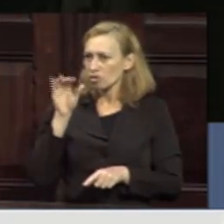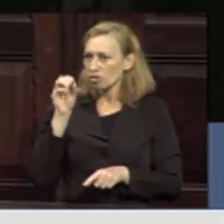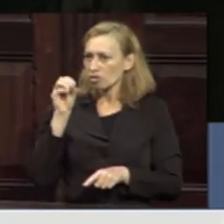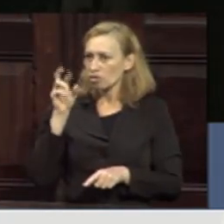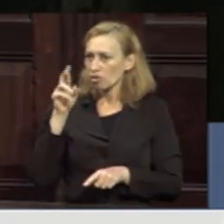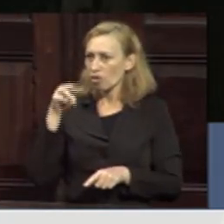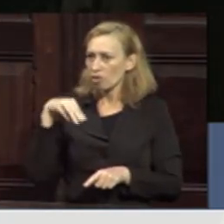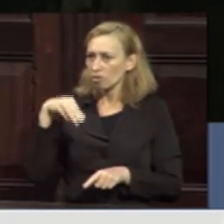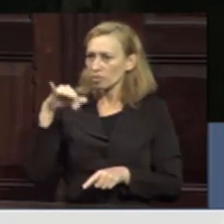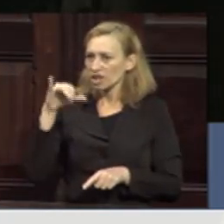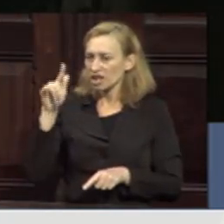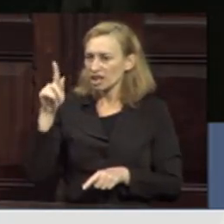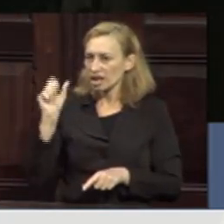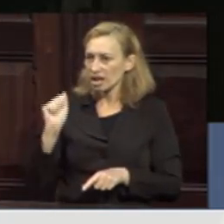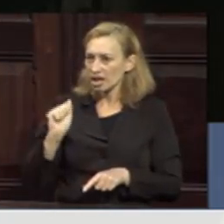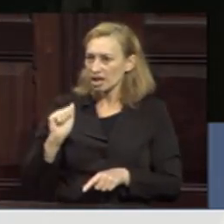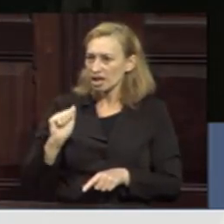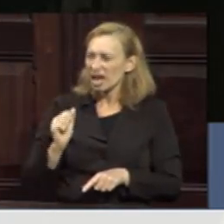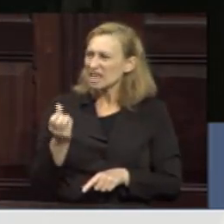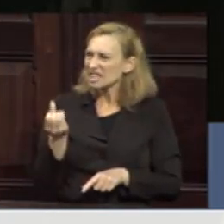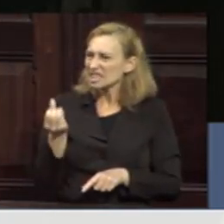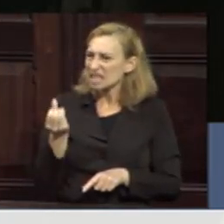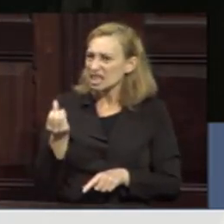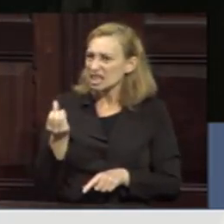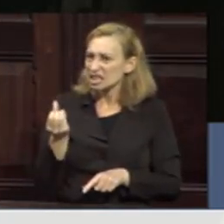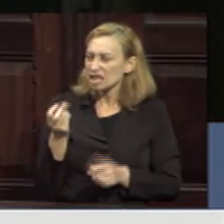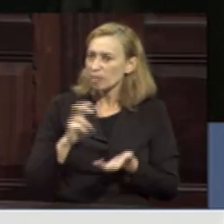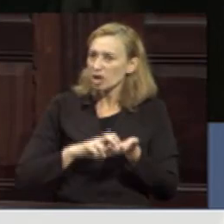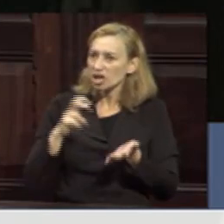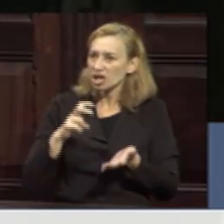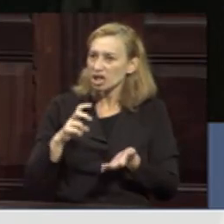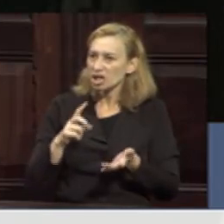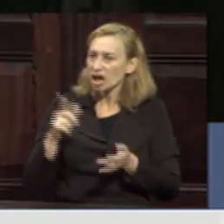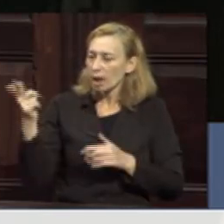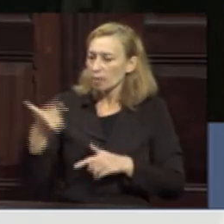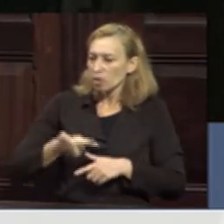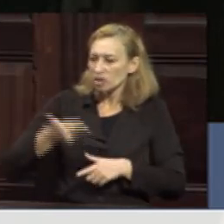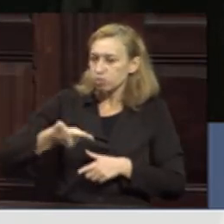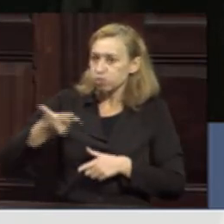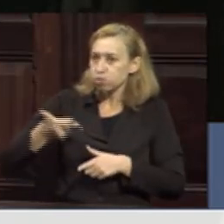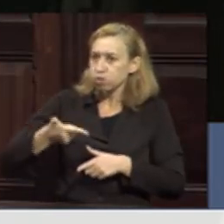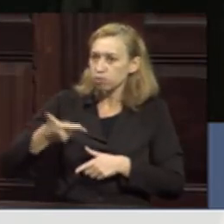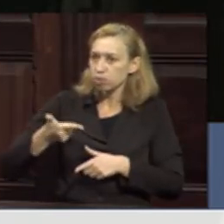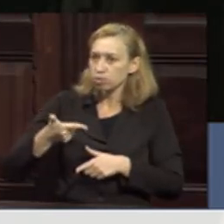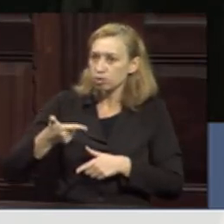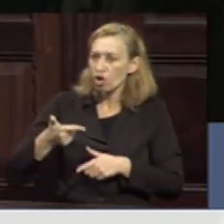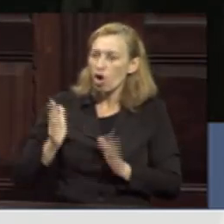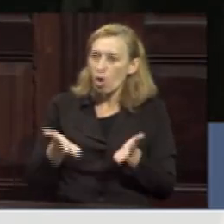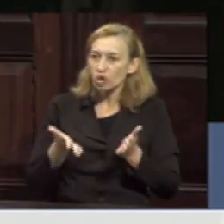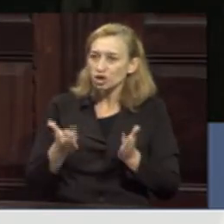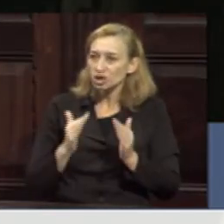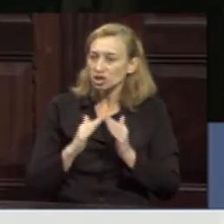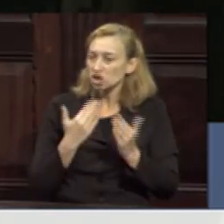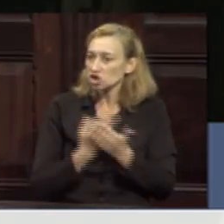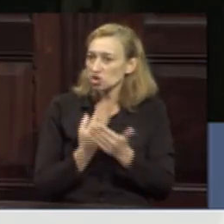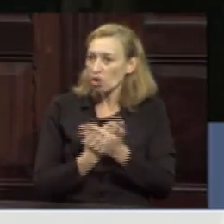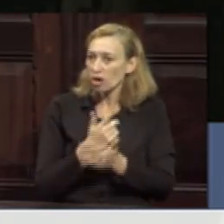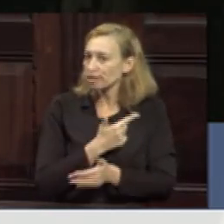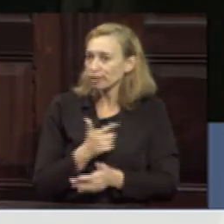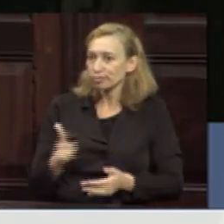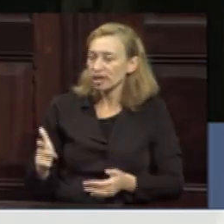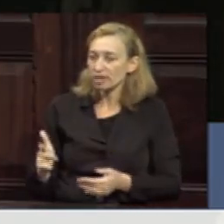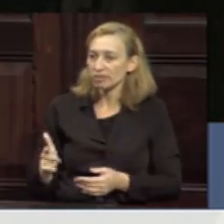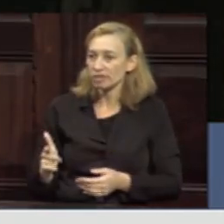trocando tiro com tráfico na porta da escola pública do alto do morro. Hoje não teve aula na escola